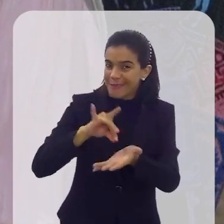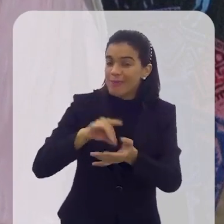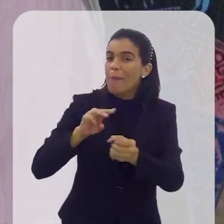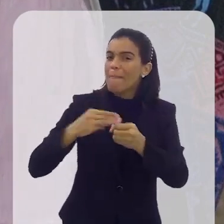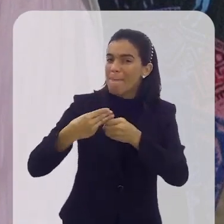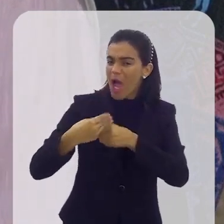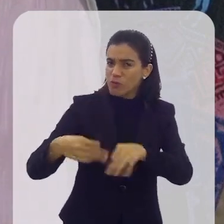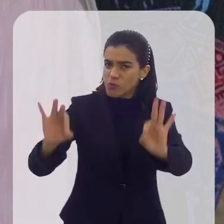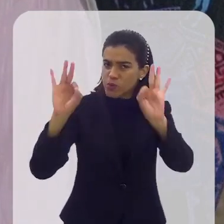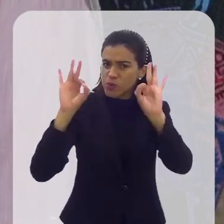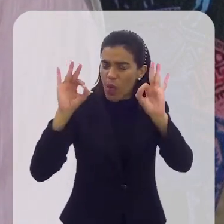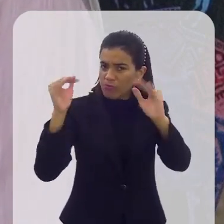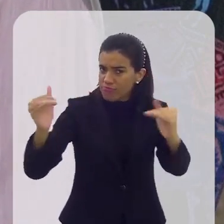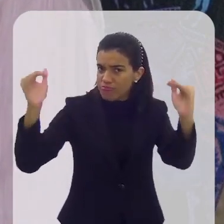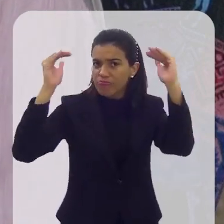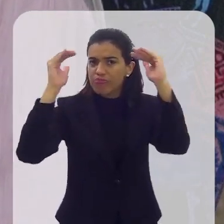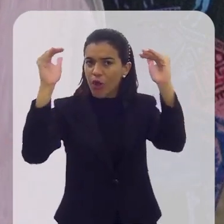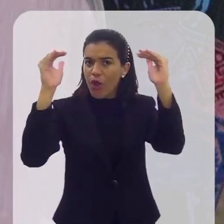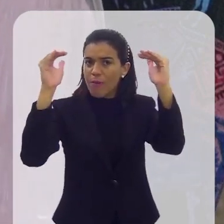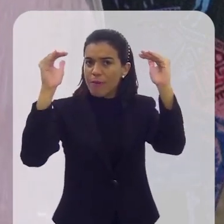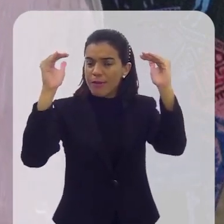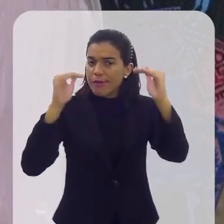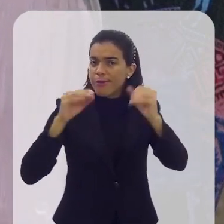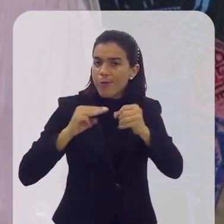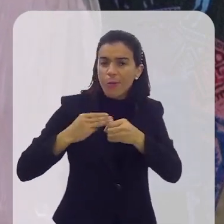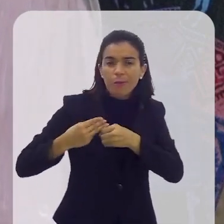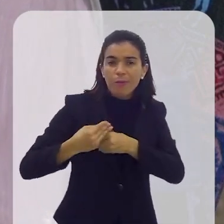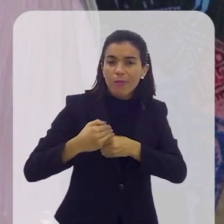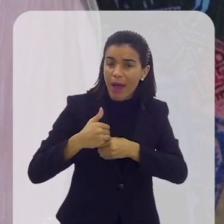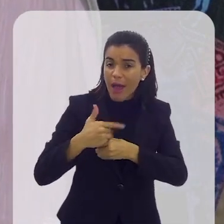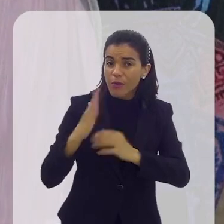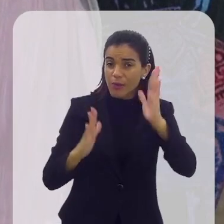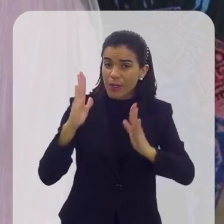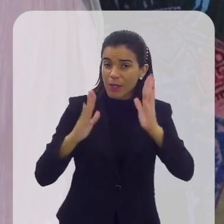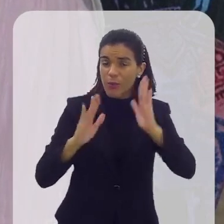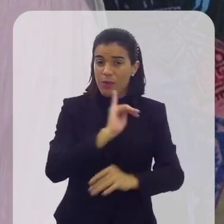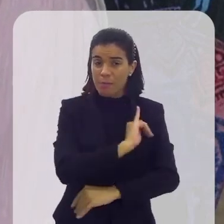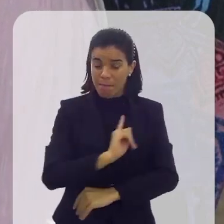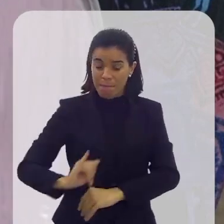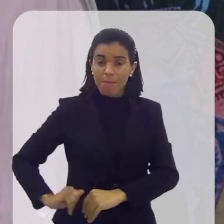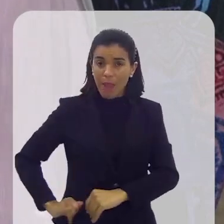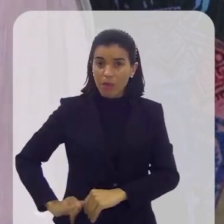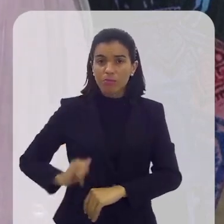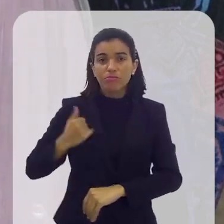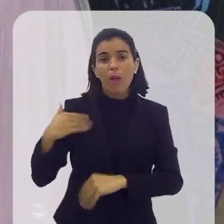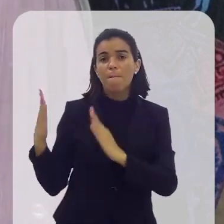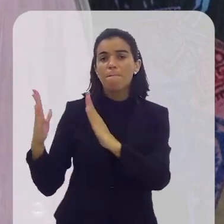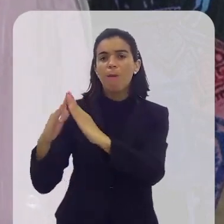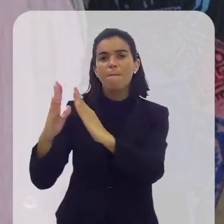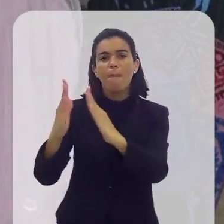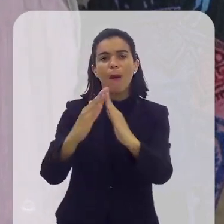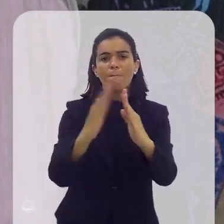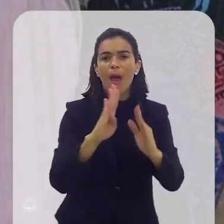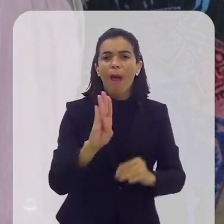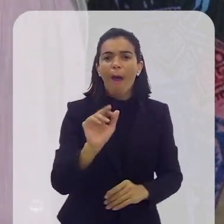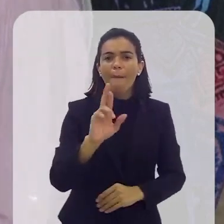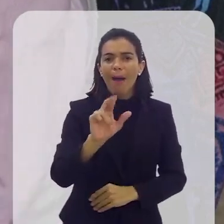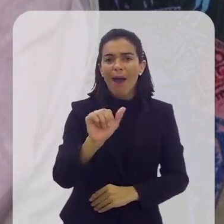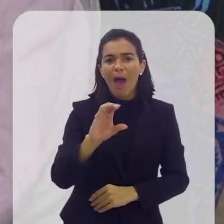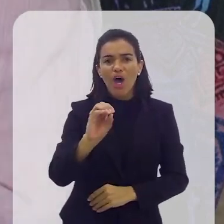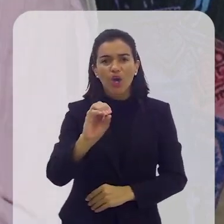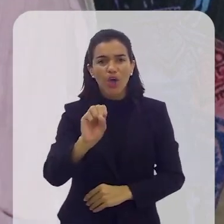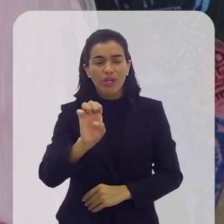foi um bairro chique, um bairro nobre, né? Um bairro que ainda no Império foi habitado por barões, como